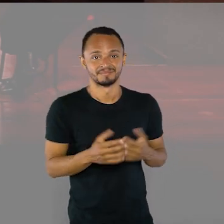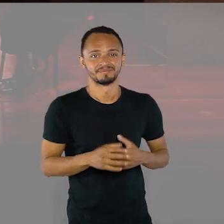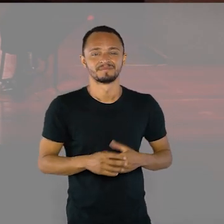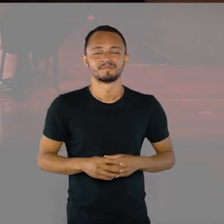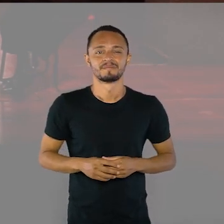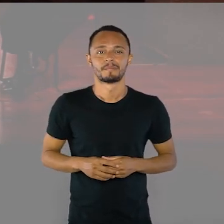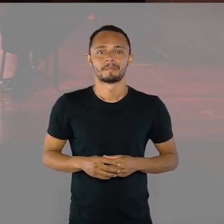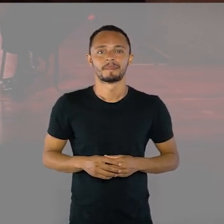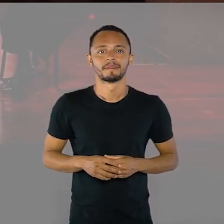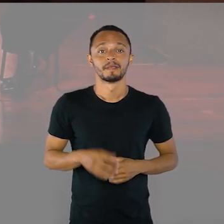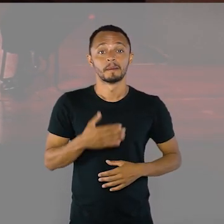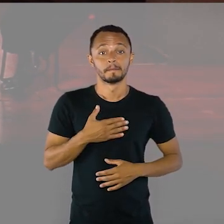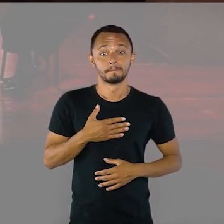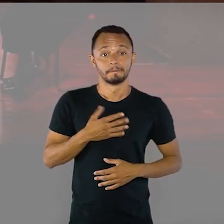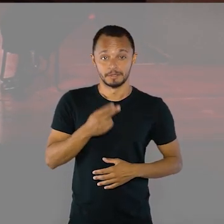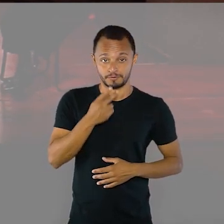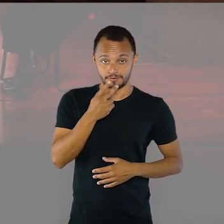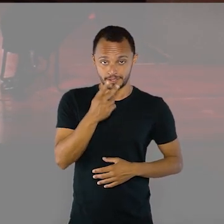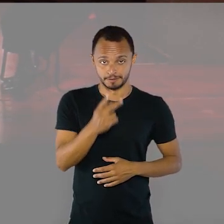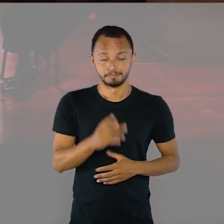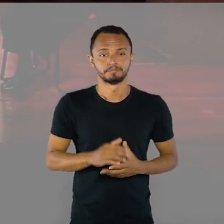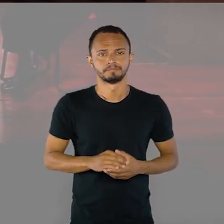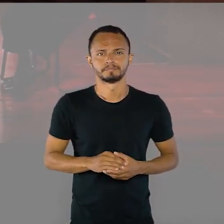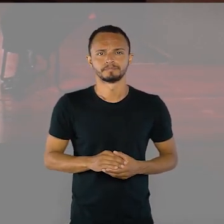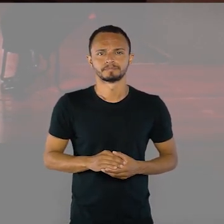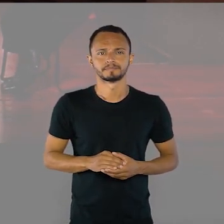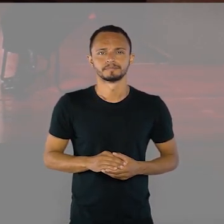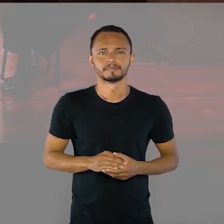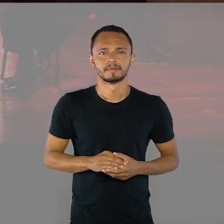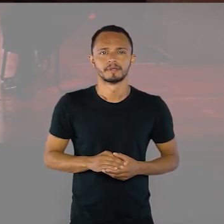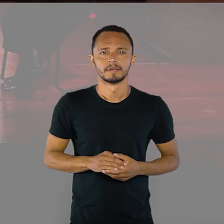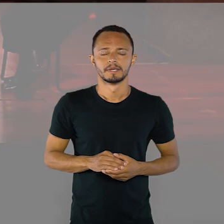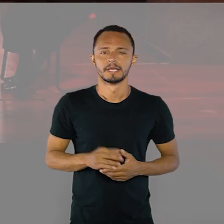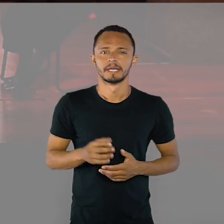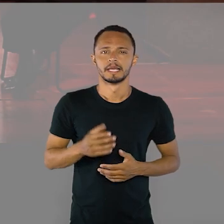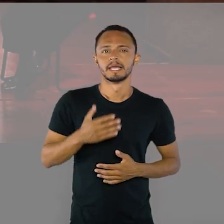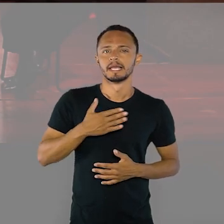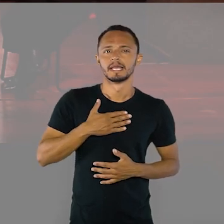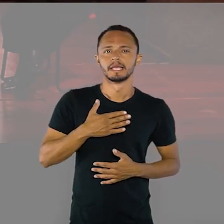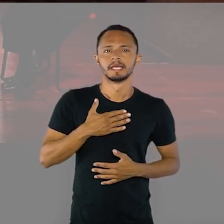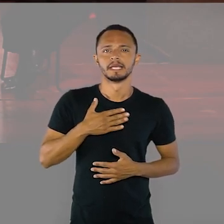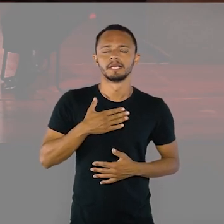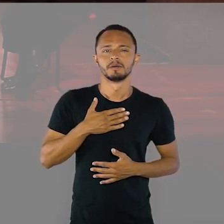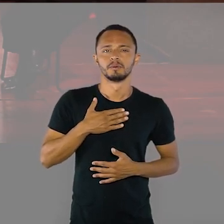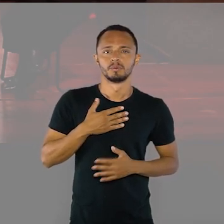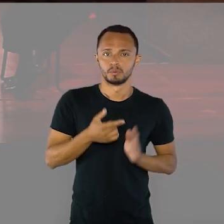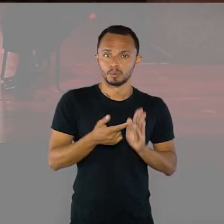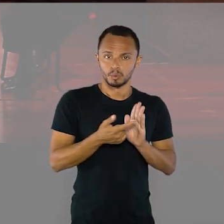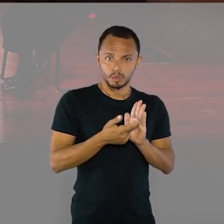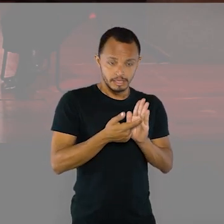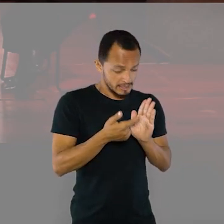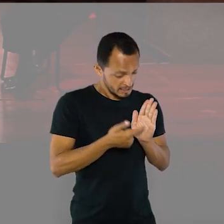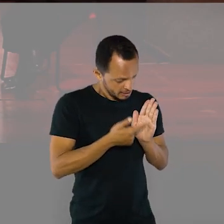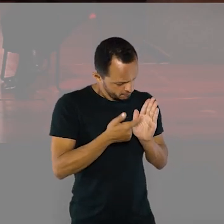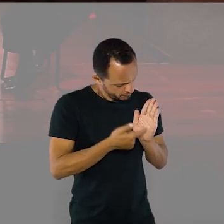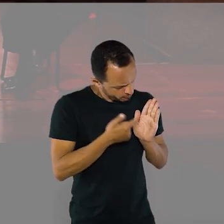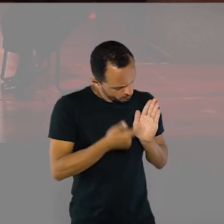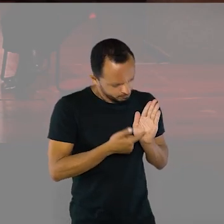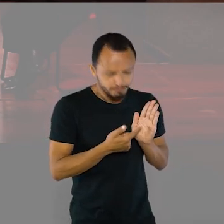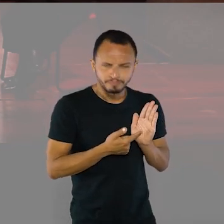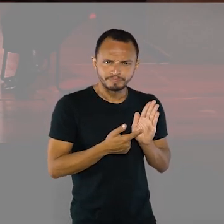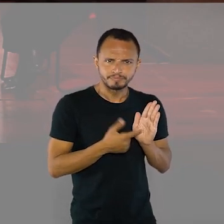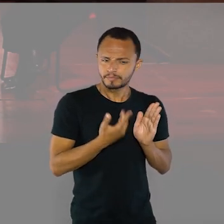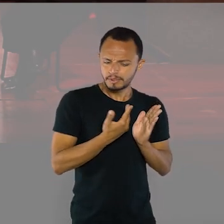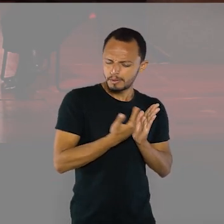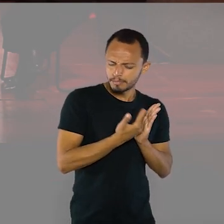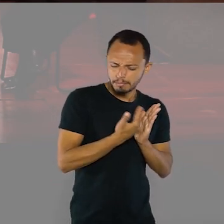conclusão, o que mais animou quando nós sentamos para escrever esse livro, né? Eu acho que é isso que Lili comentou. Então, por exemplo, eu estudei